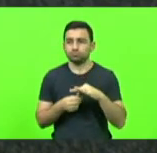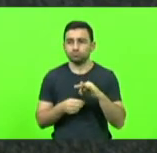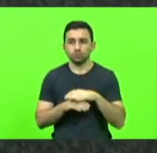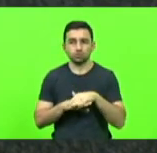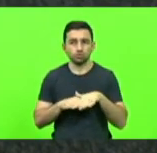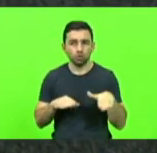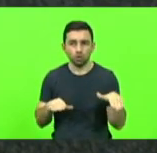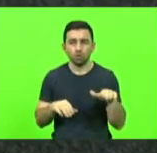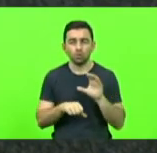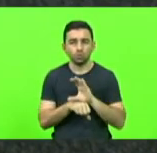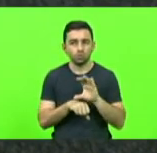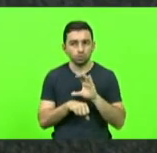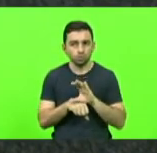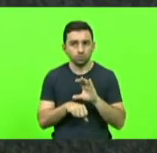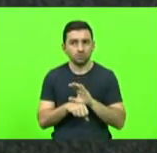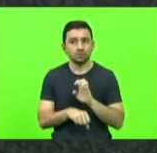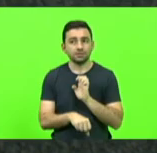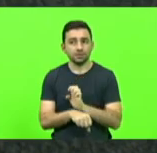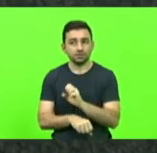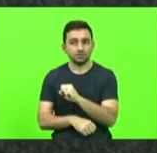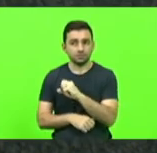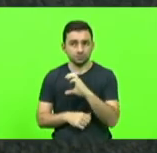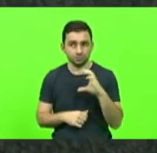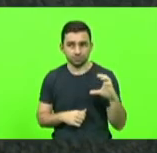oferece o curso no estado de Santa Catarina.